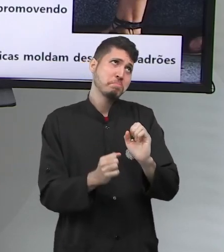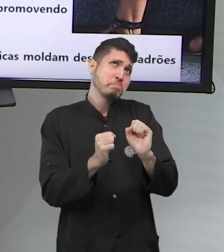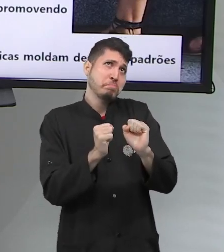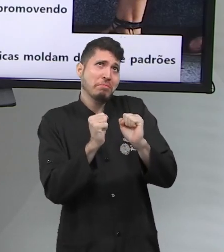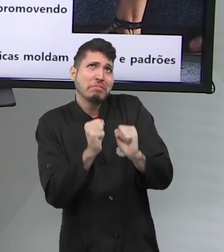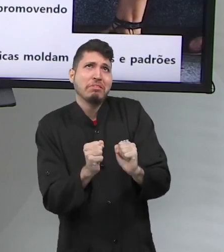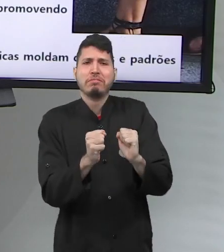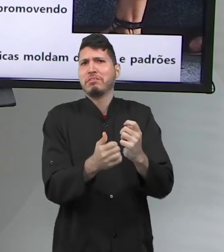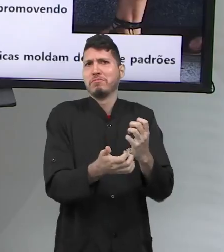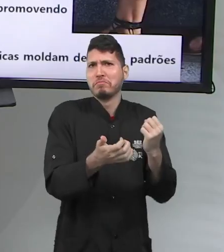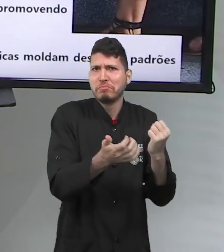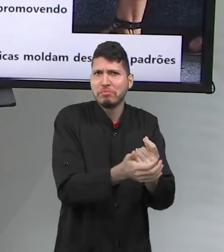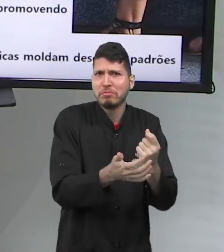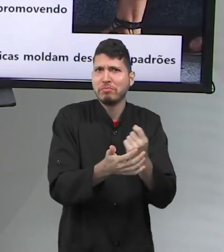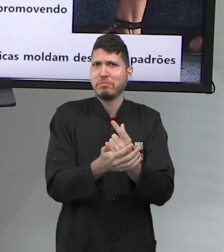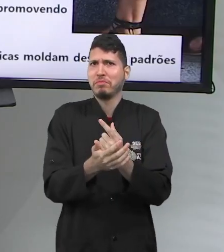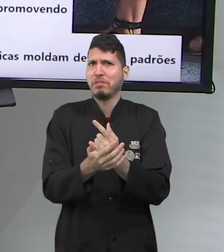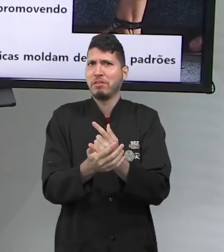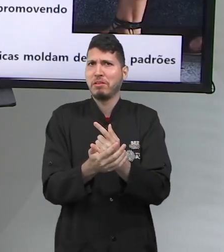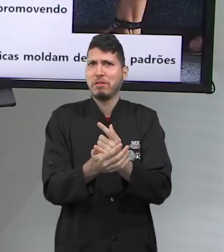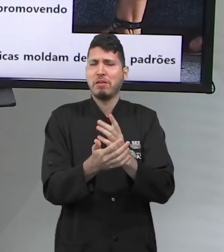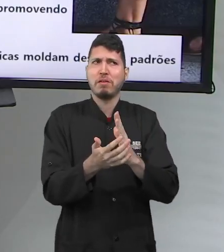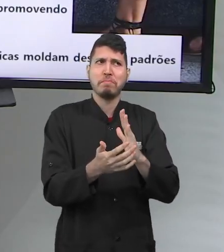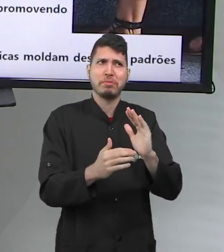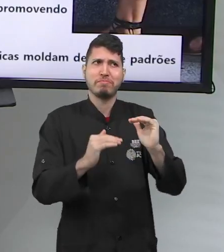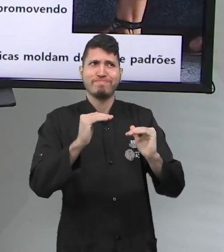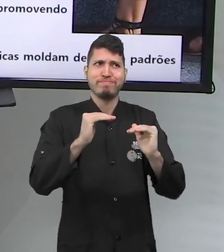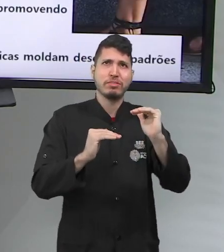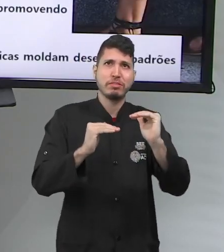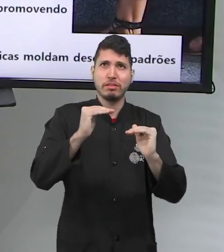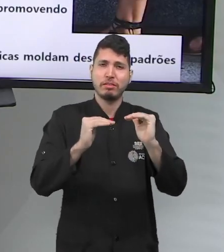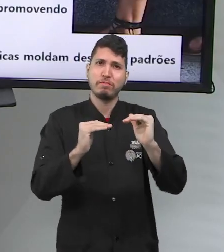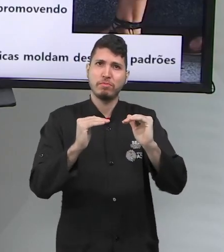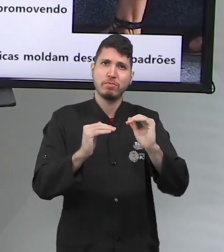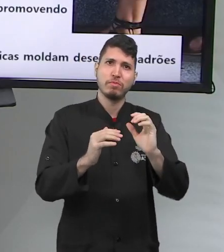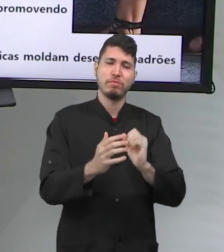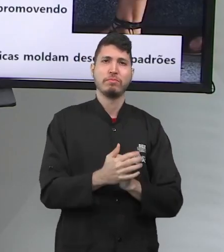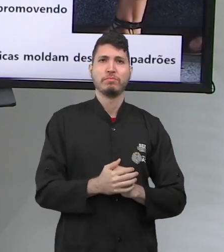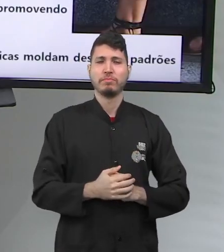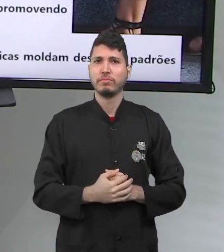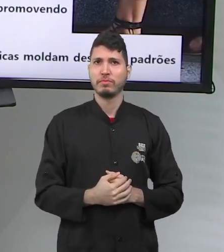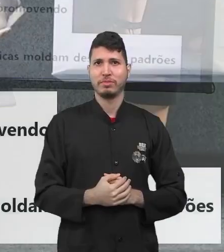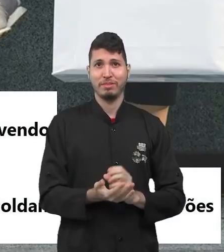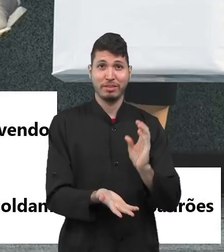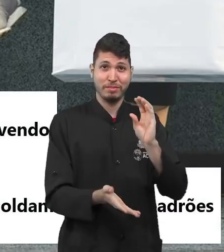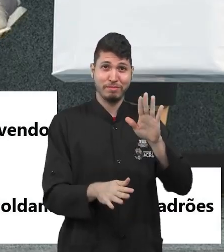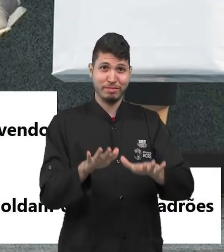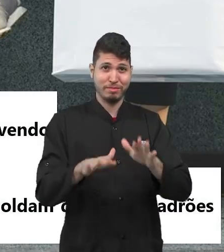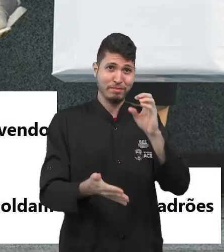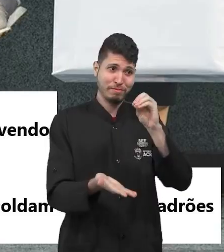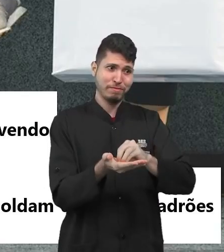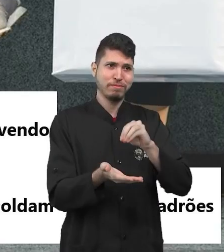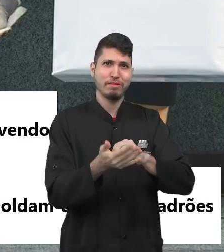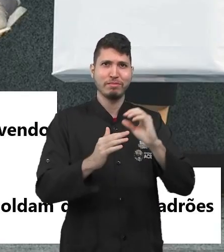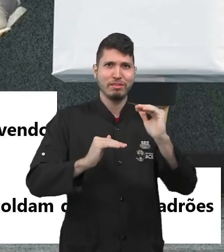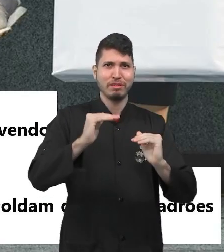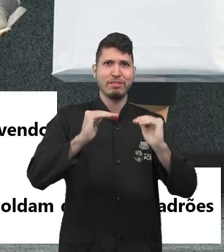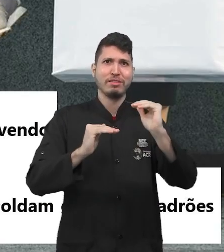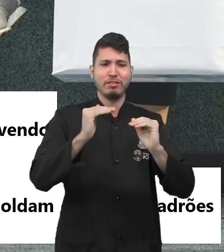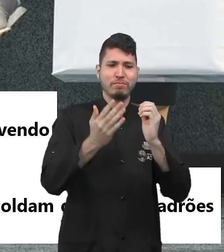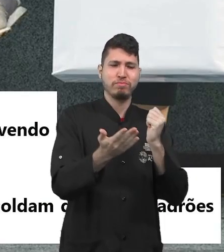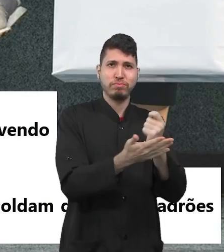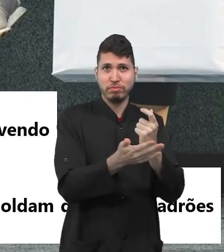consumidos dentro de um determinado equilíbrio. Vamos retornar para a nossa imagem e vamos